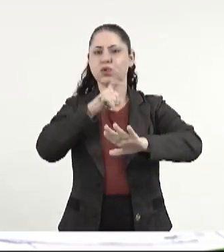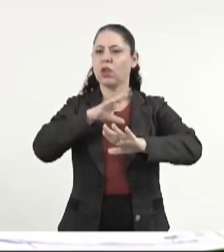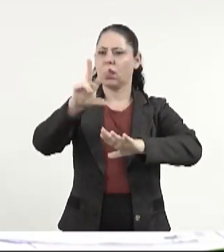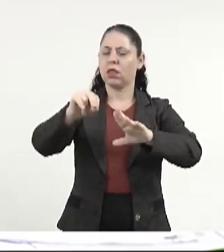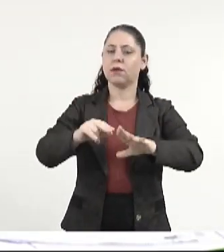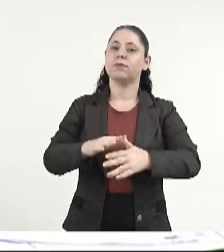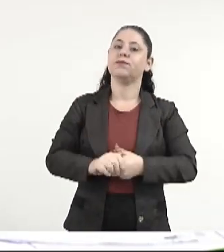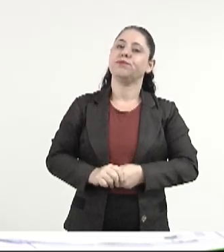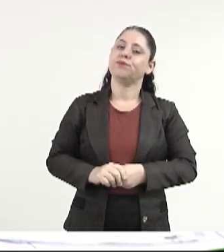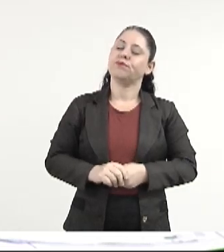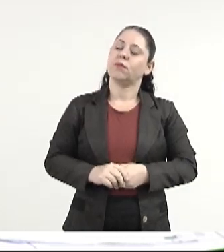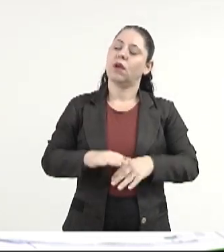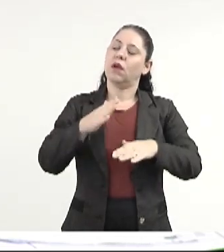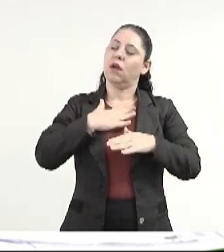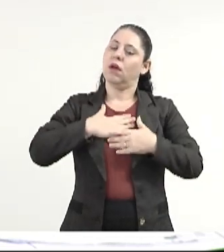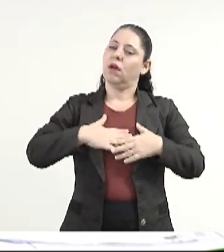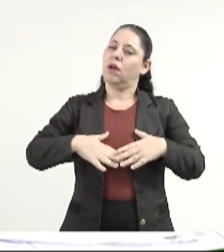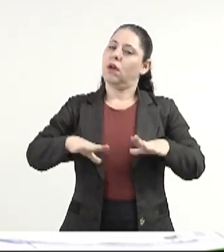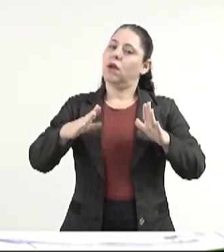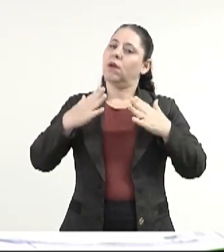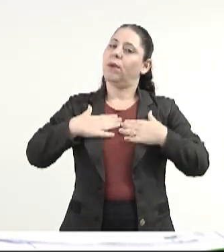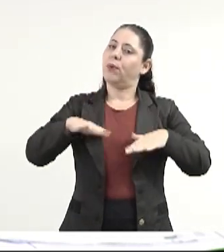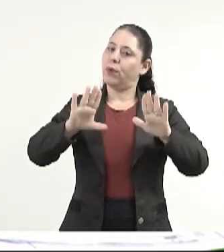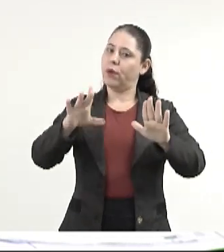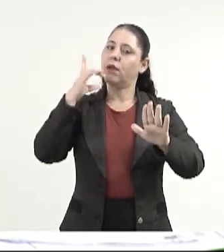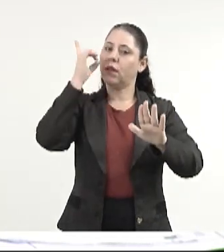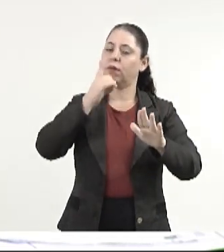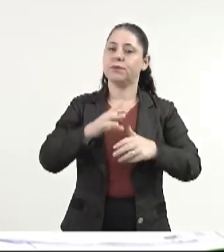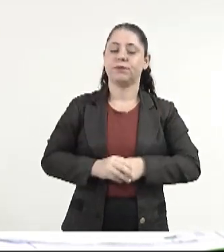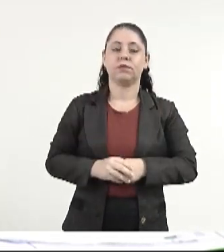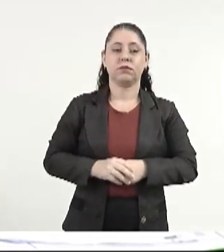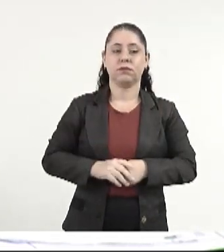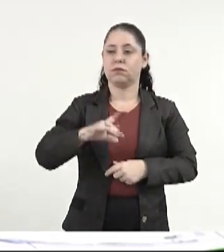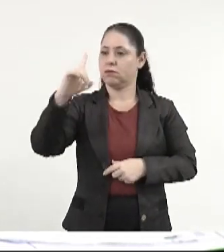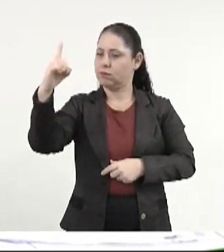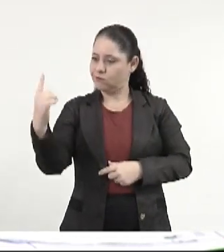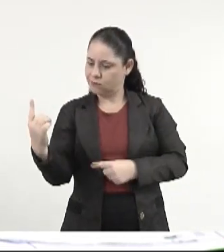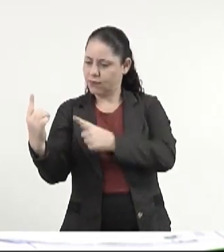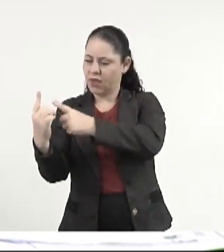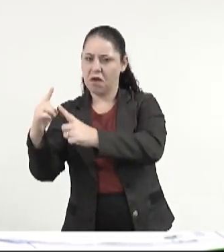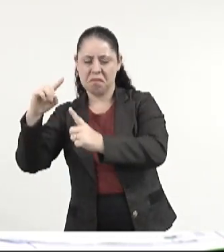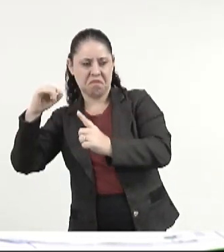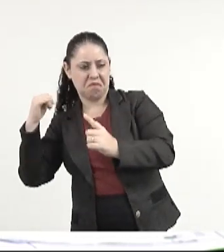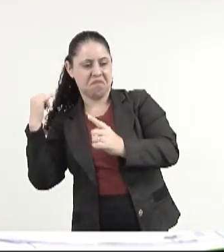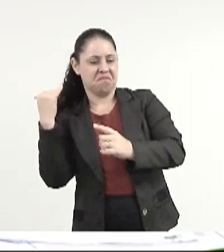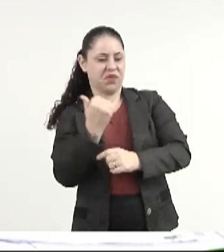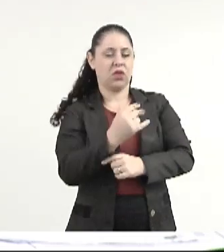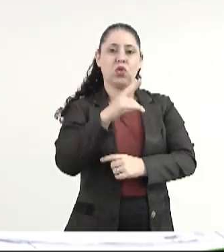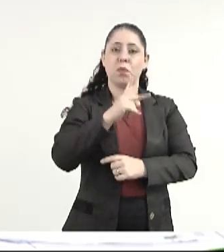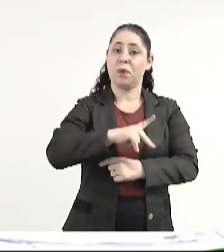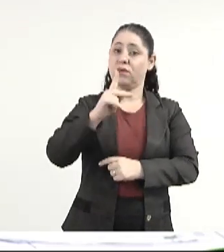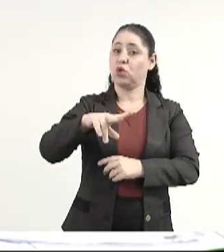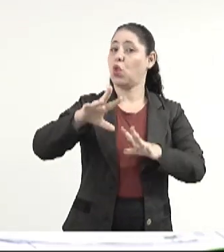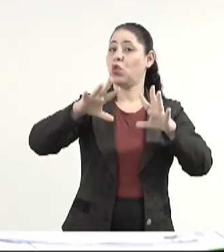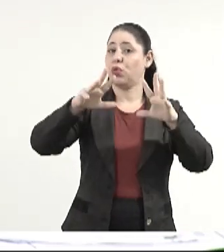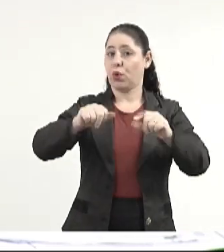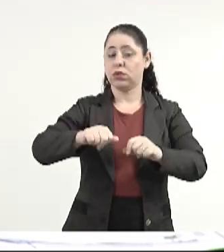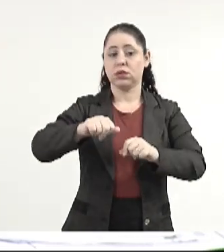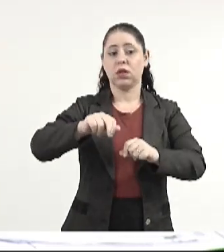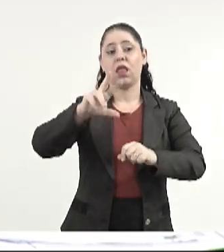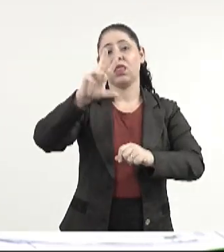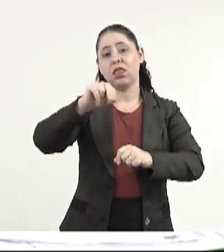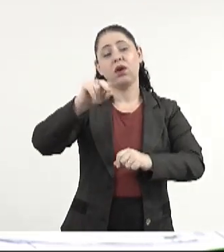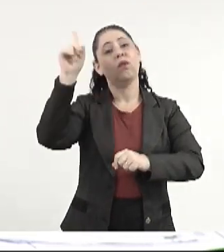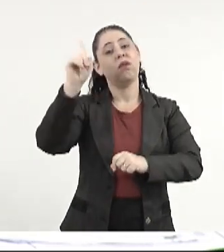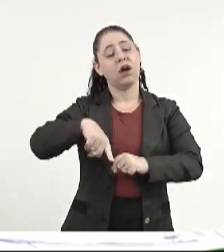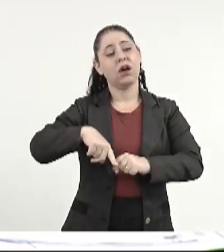por isso. gentileza. Não falei isso. Por gentileza, deputado. Por um lado, nem foi todos os professores que a podridão é de